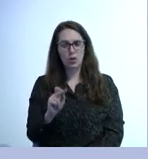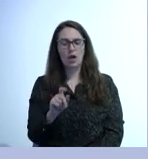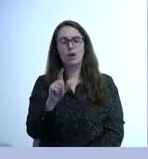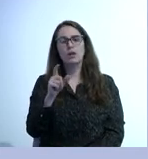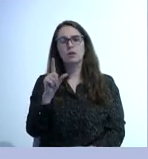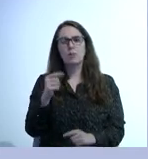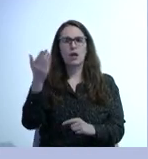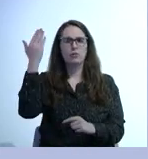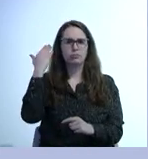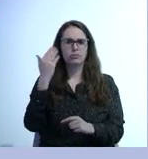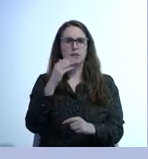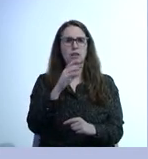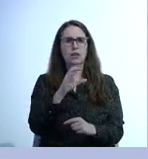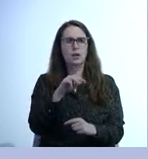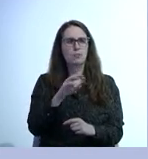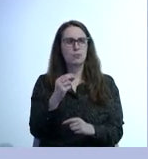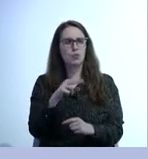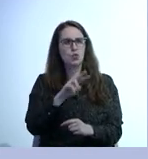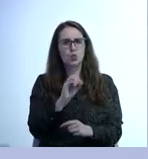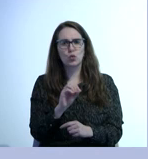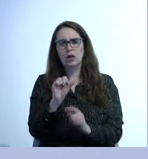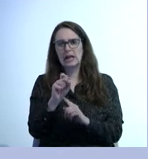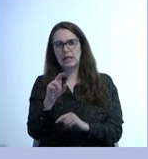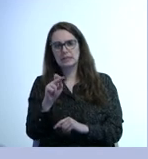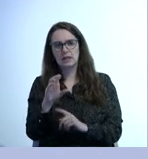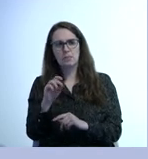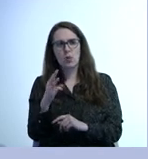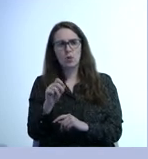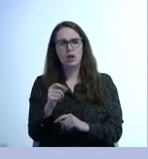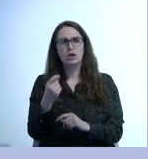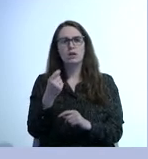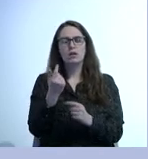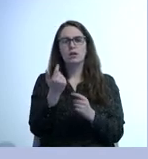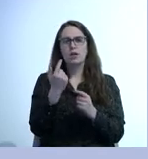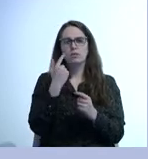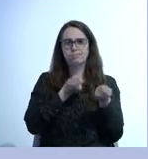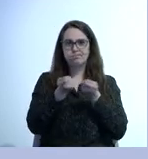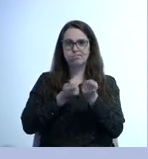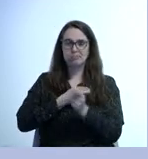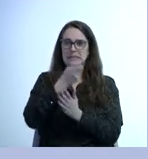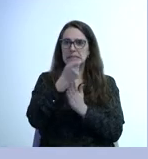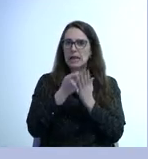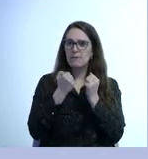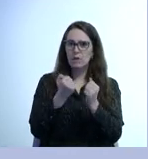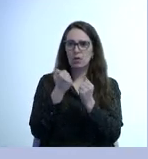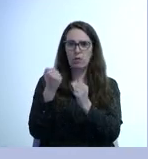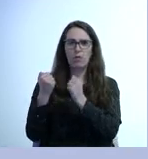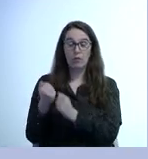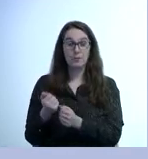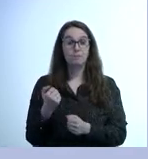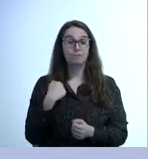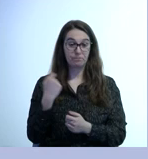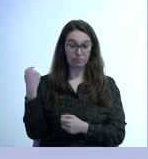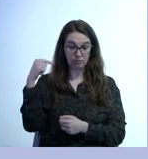D'Alcoa e do Nuno Graça Moura, onde realmente os desenhos eram predominantes. E nós, quando chegamos a